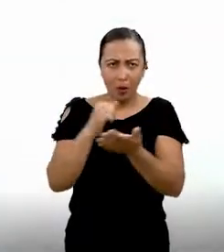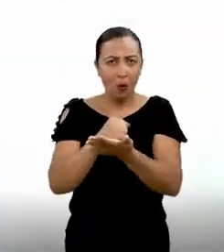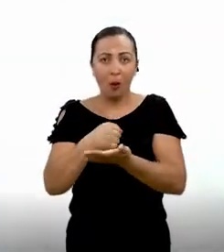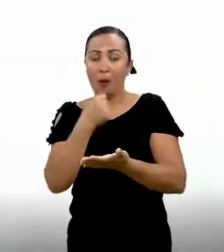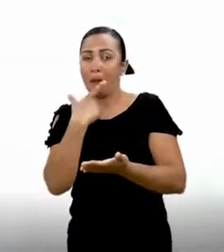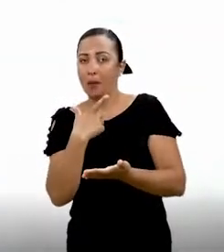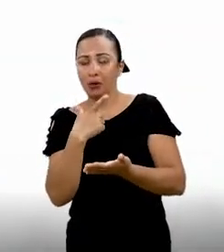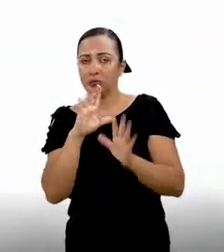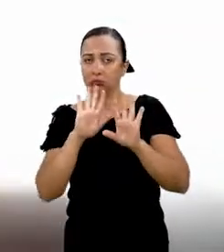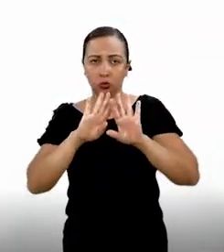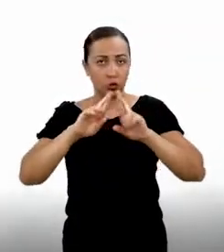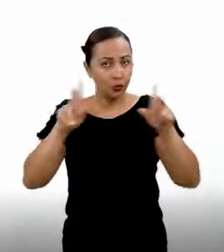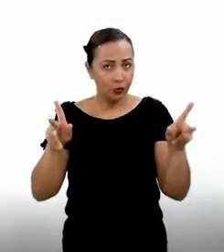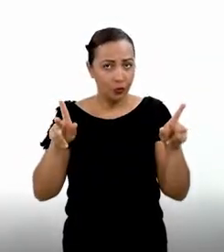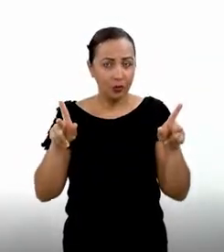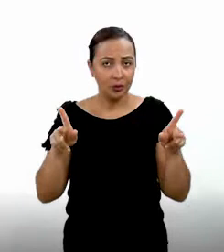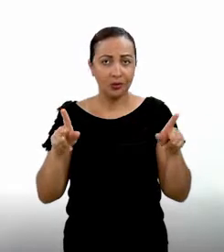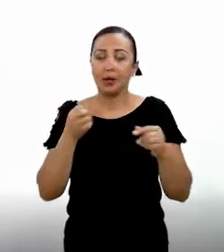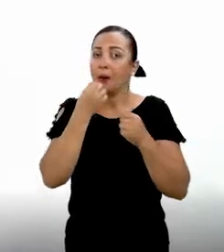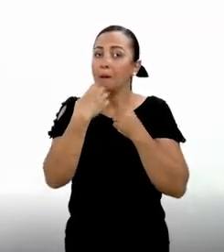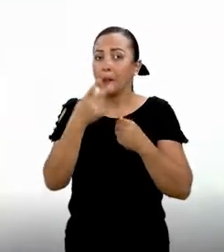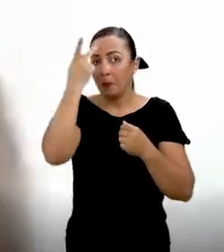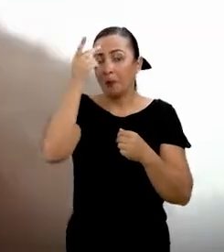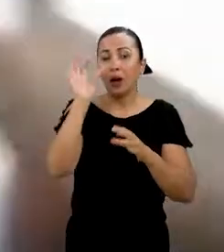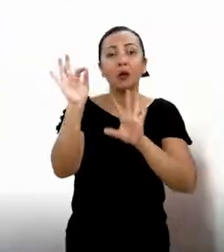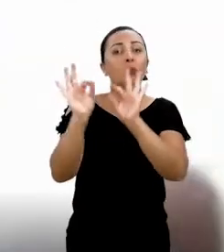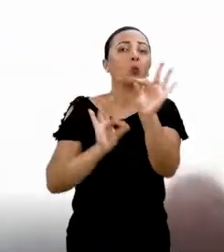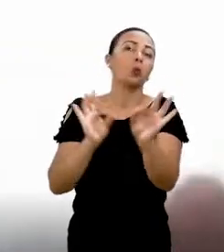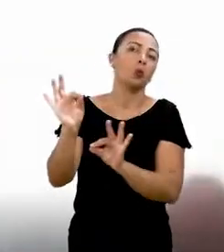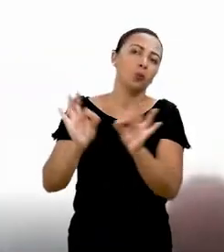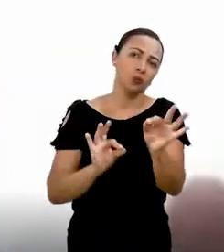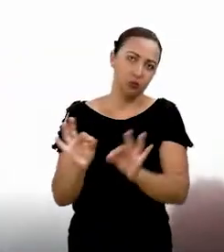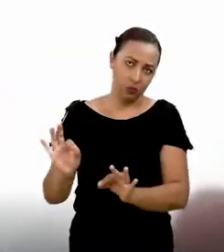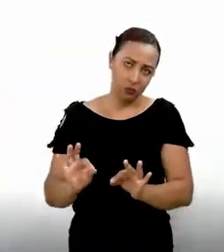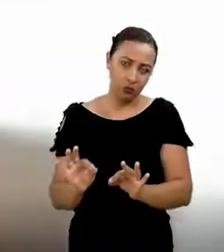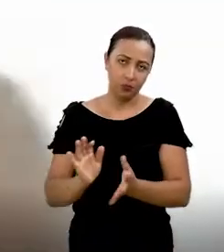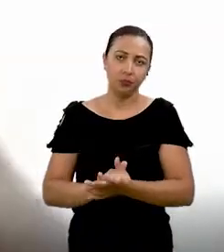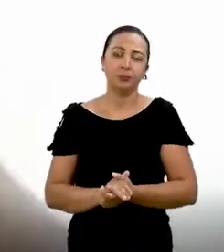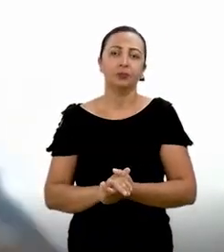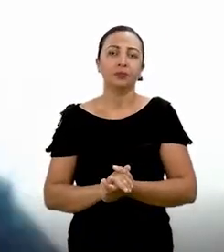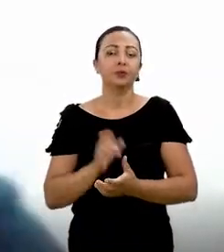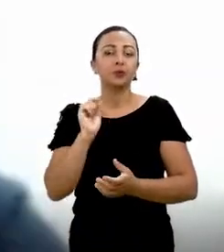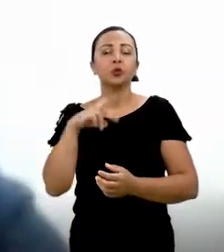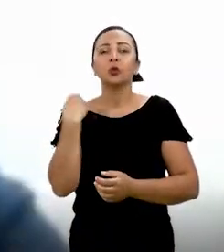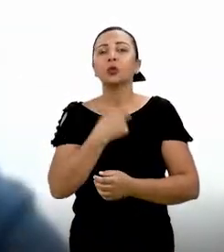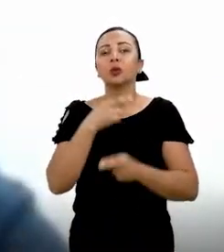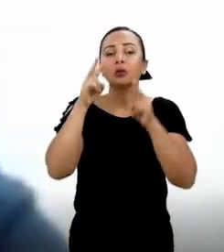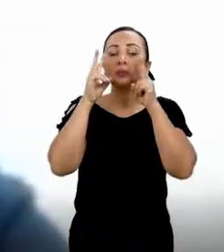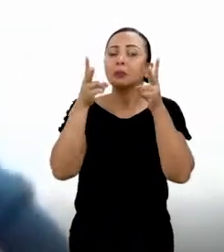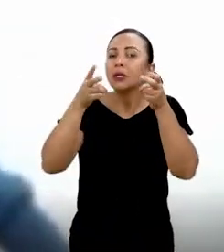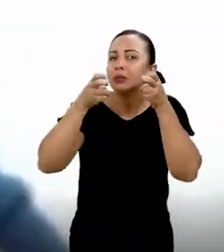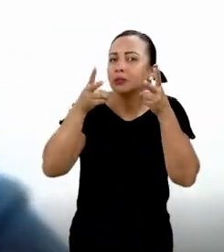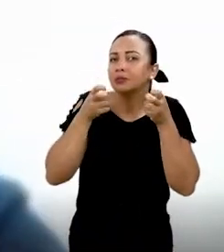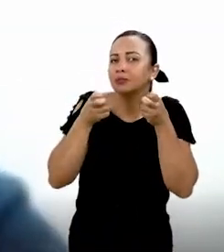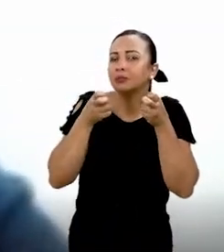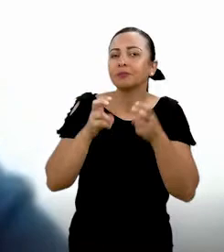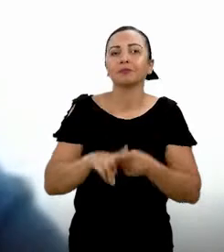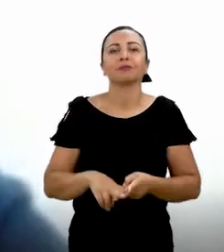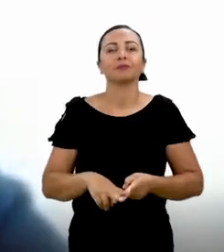medicamento alopático. Ele serve para o controle. Então, o que a gente verificou?